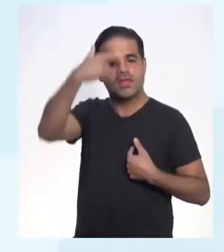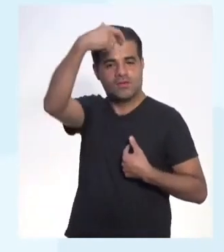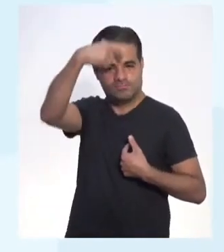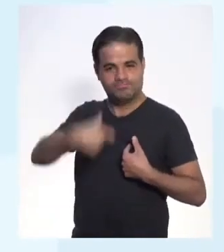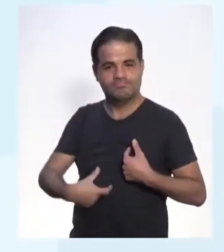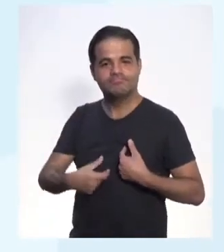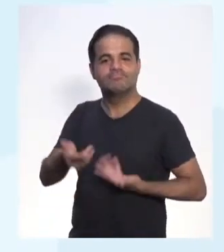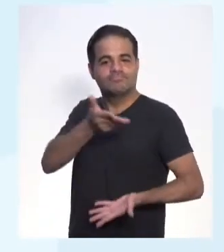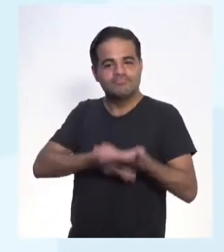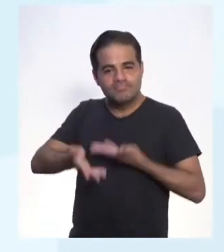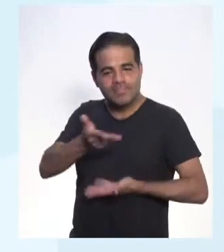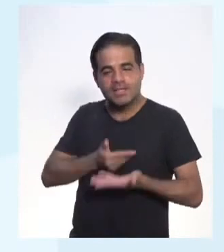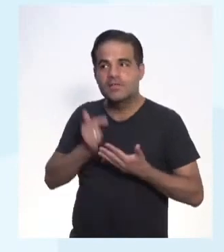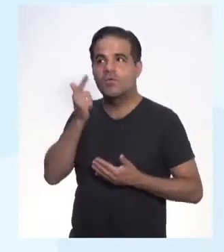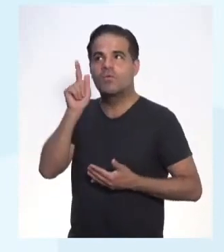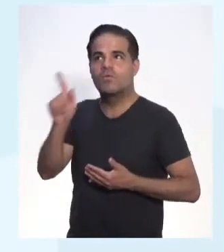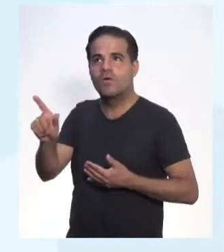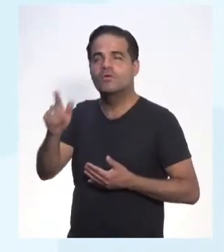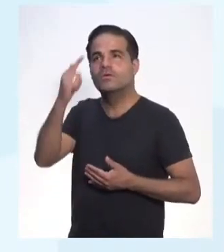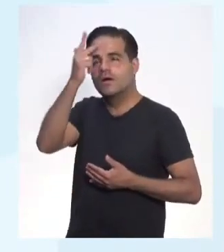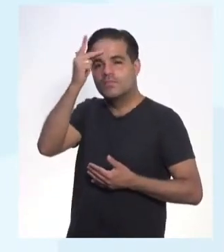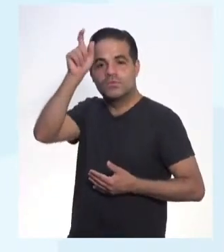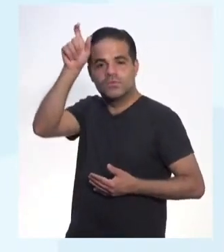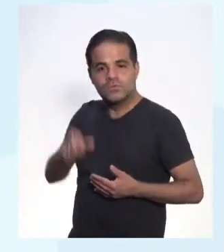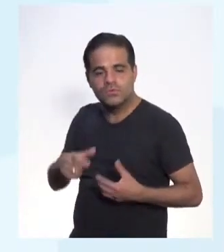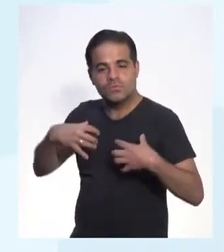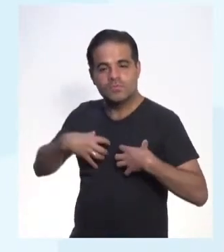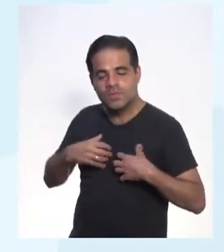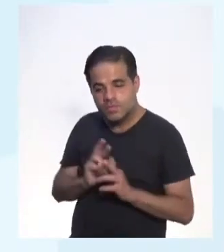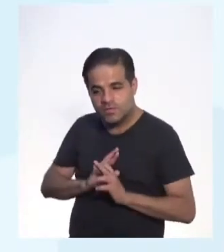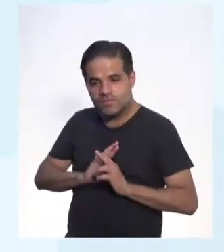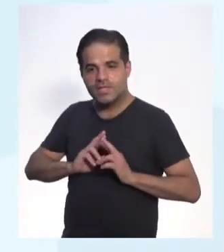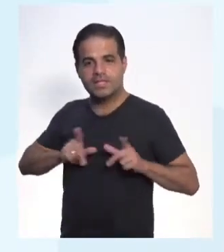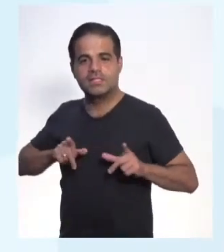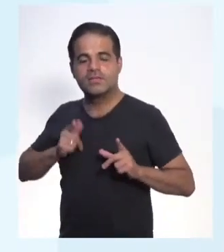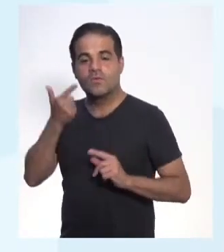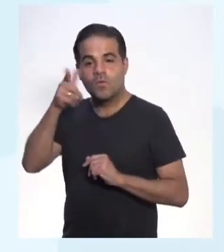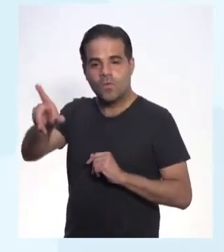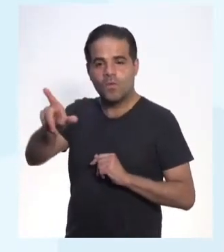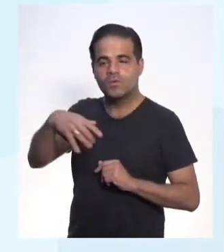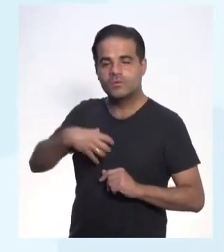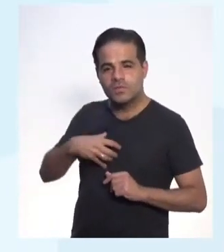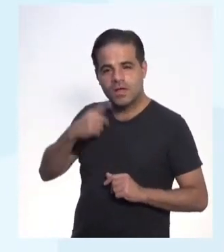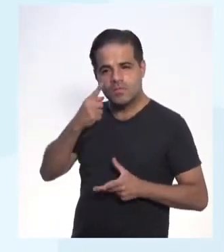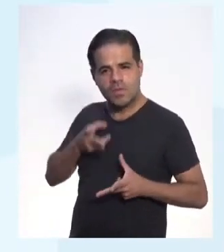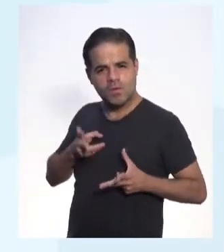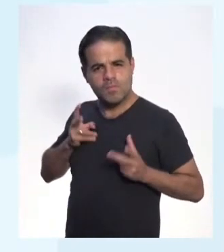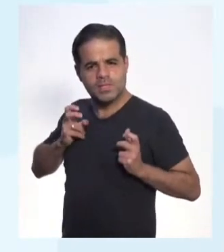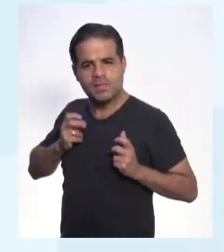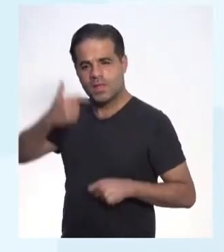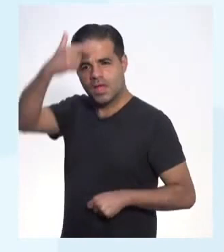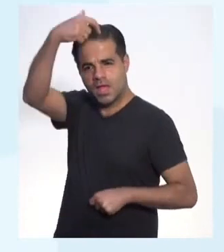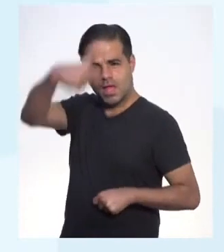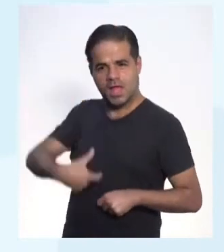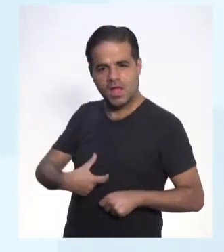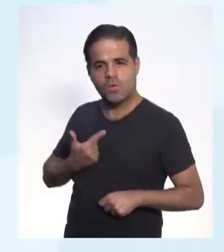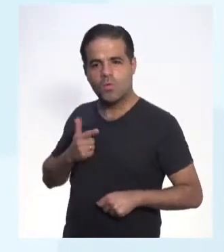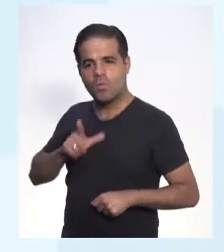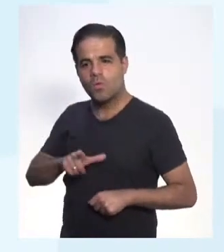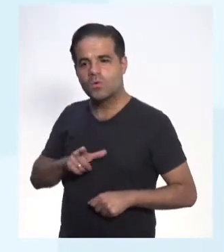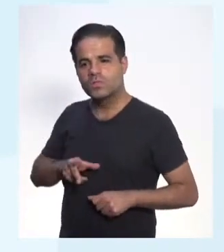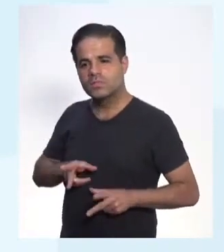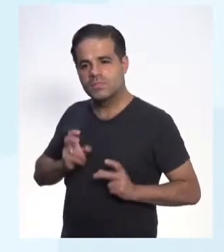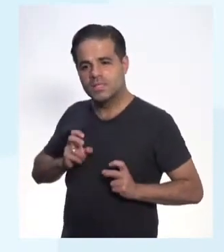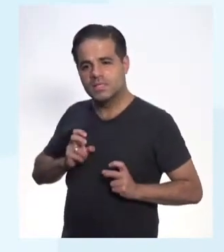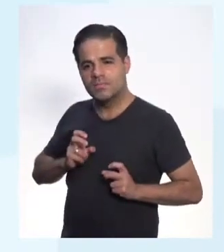constituo em relação ao outro, em relação com o outro eu me diferencio desse outro, e ao me perceber como eu, e o outro se perceber